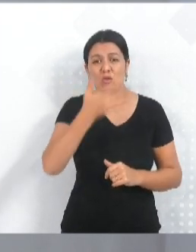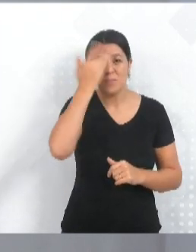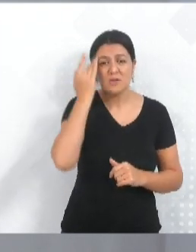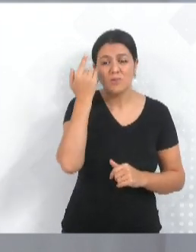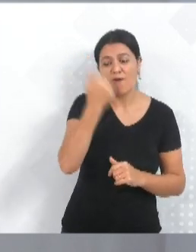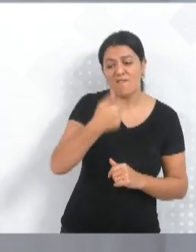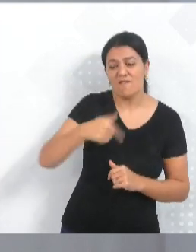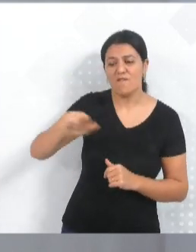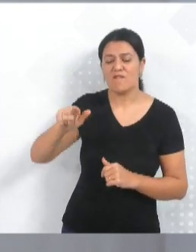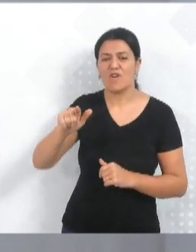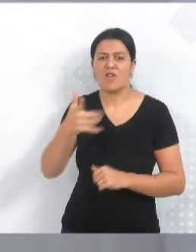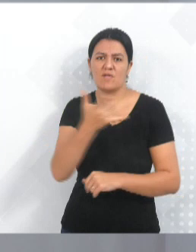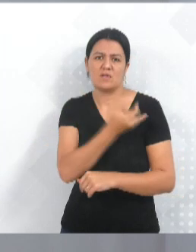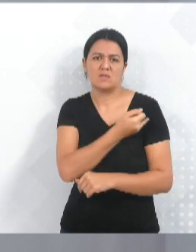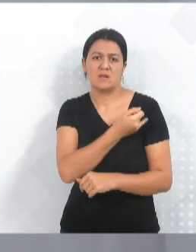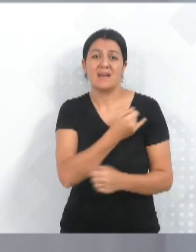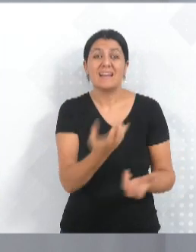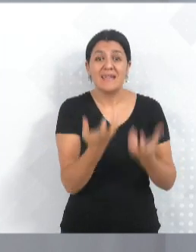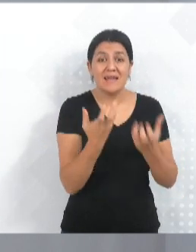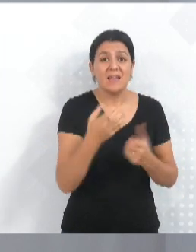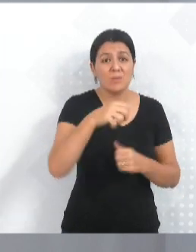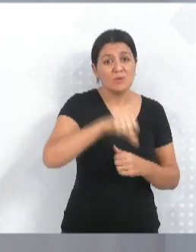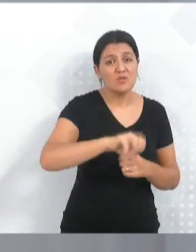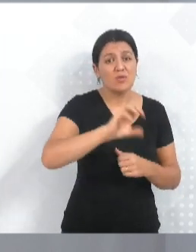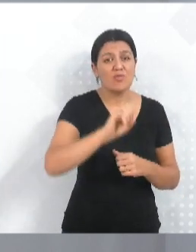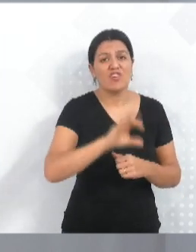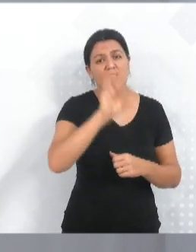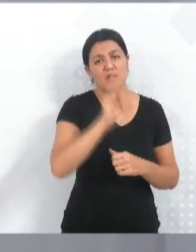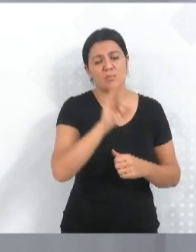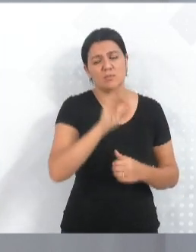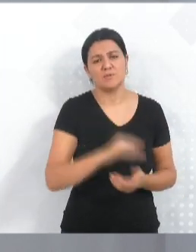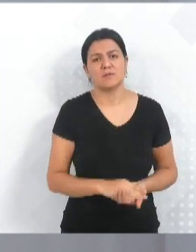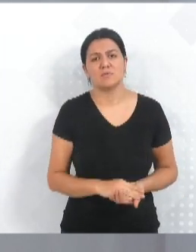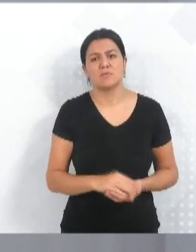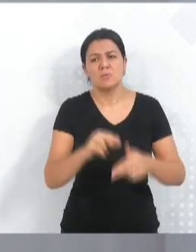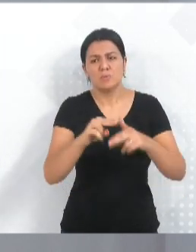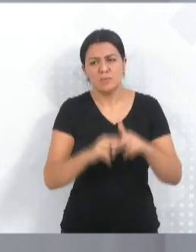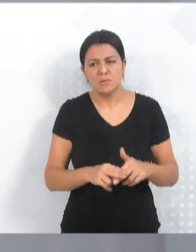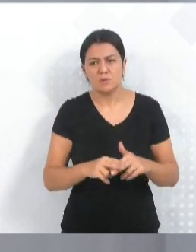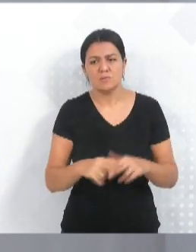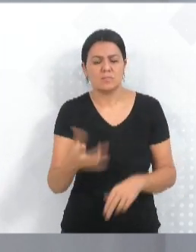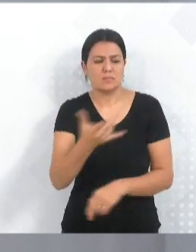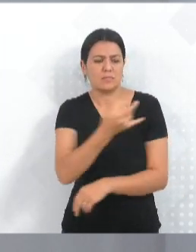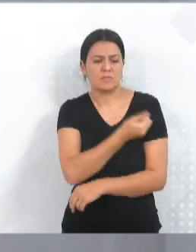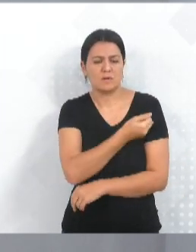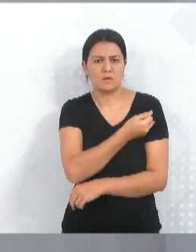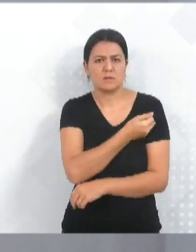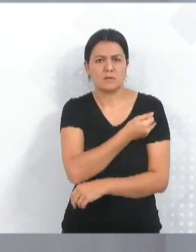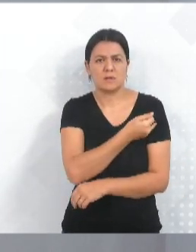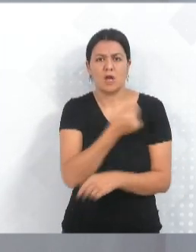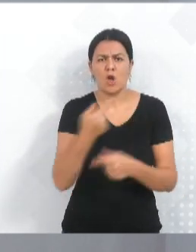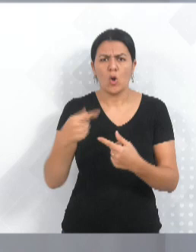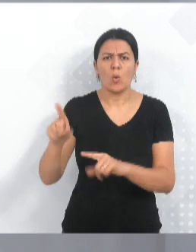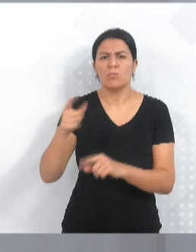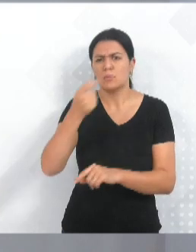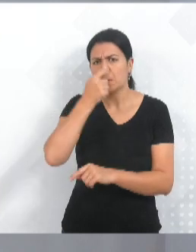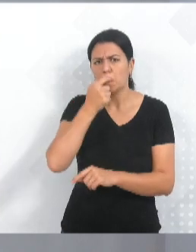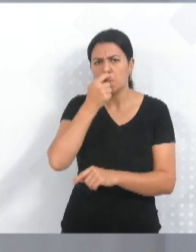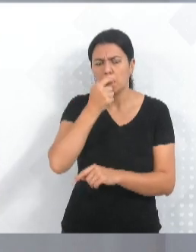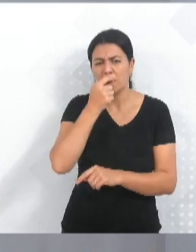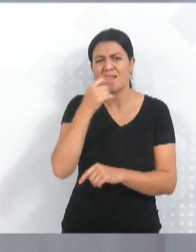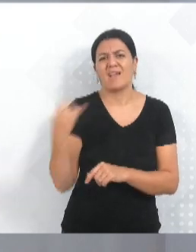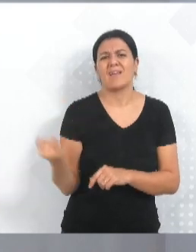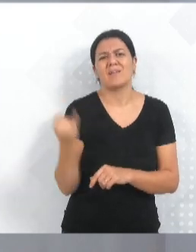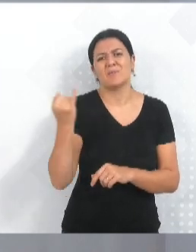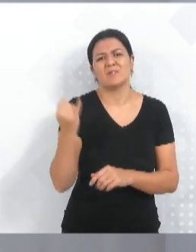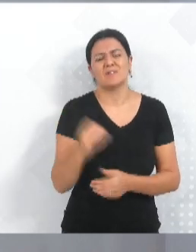atingir 90% de cobertura vacinal então estar vacinado contra a gripe é extremamente importante mais